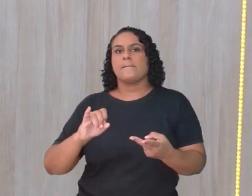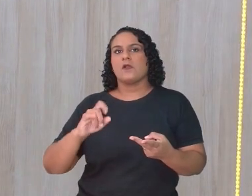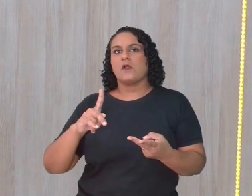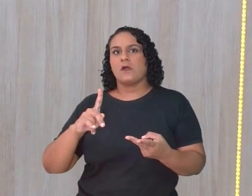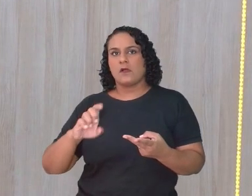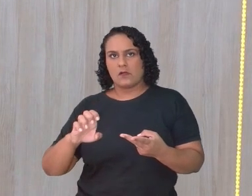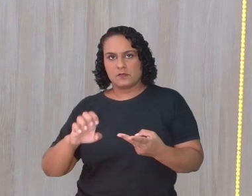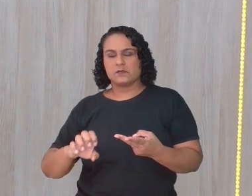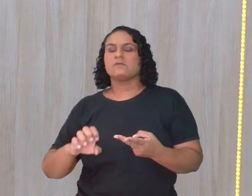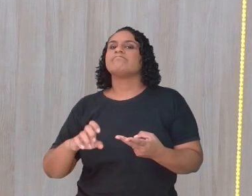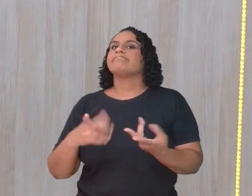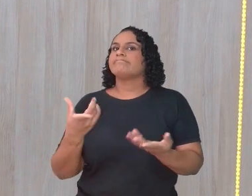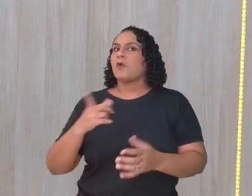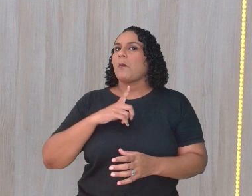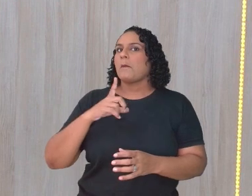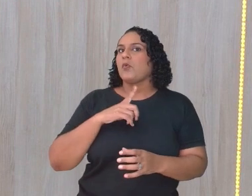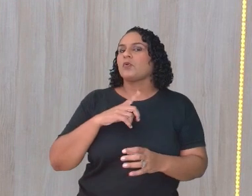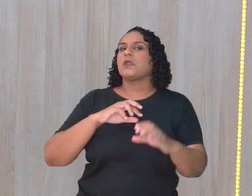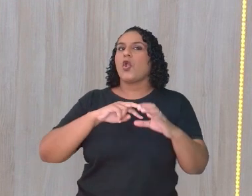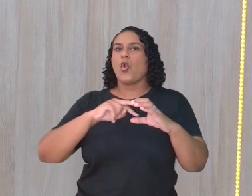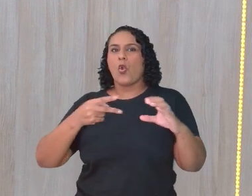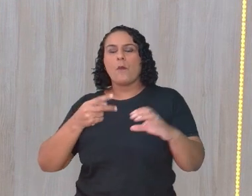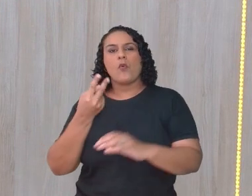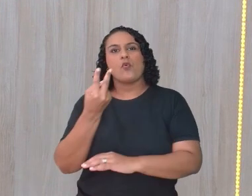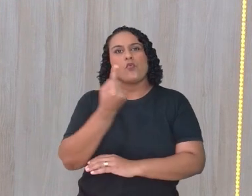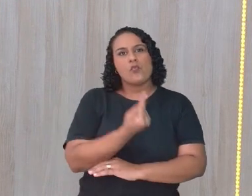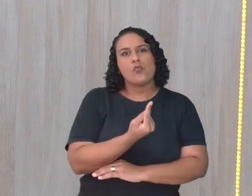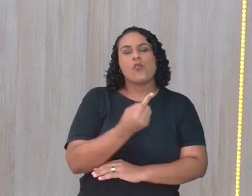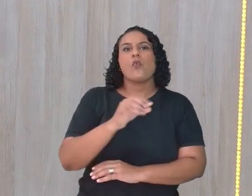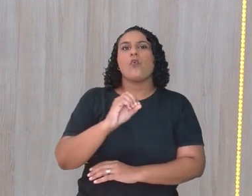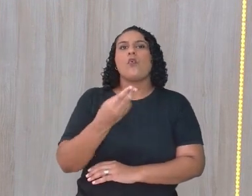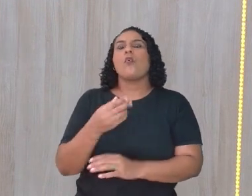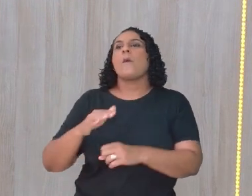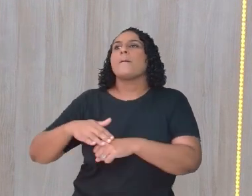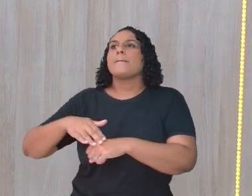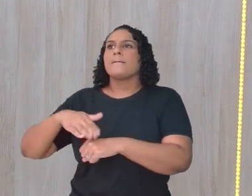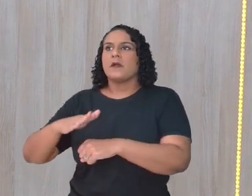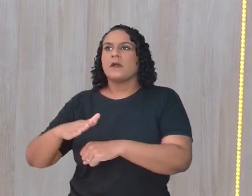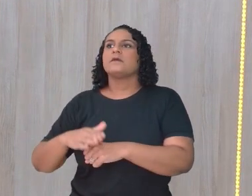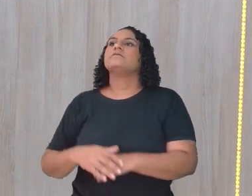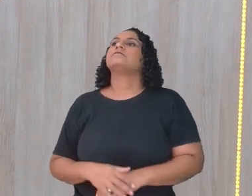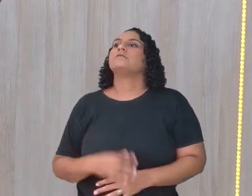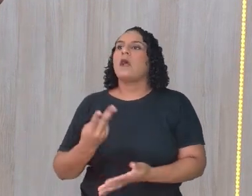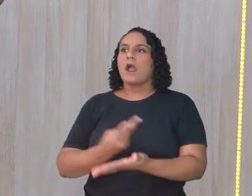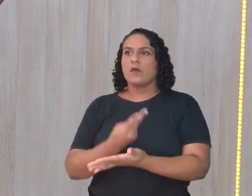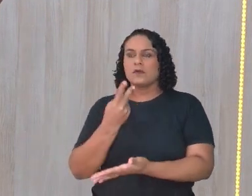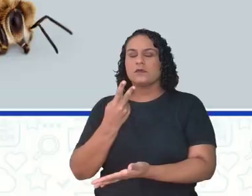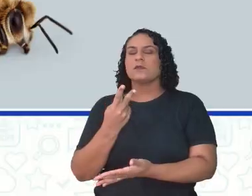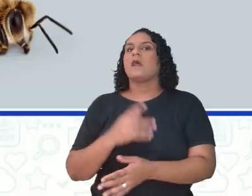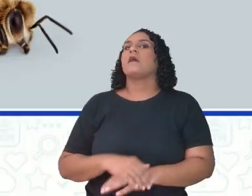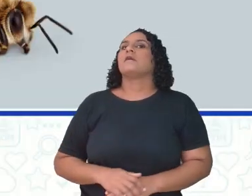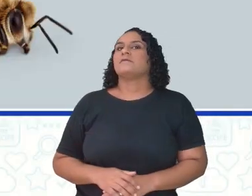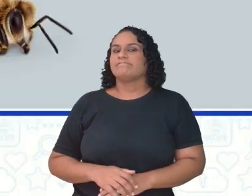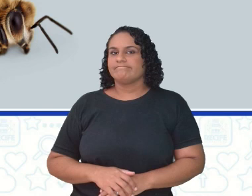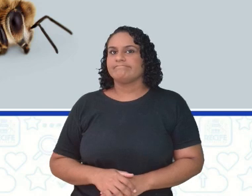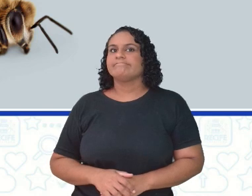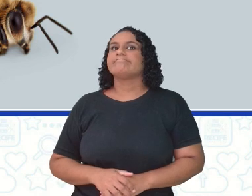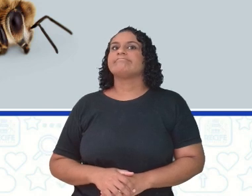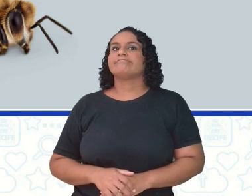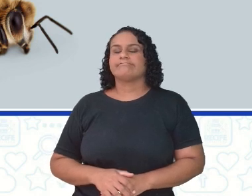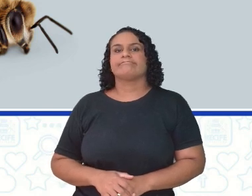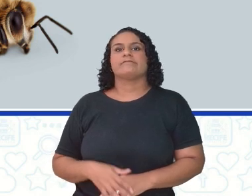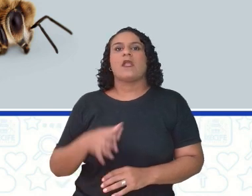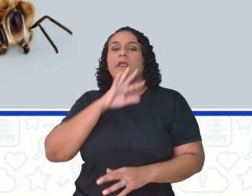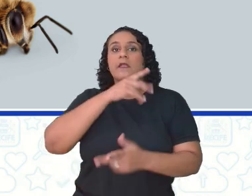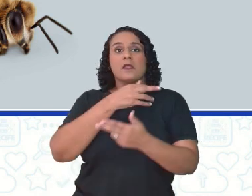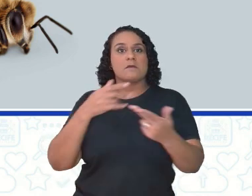diploide com 2 cromossomos. Então, isso acontece muito, nós vamos ver aqui, olha, ocorre em invertebrados, né? Mais